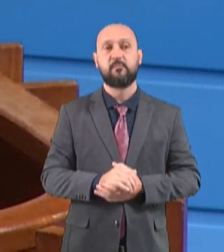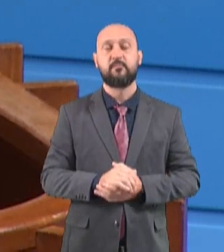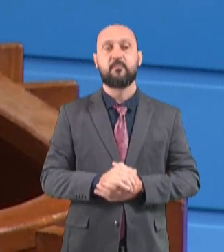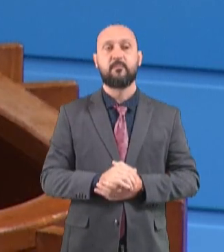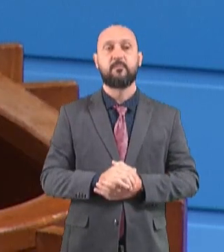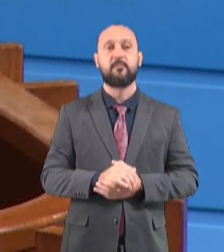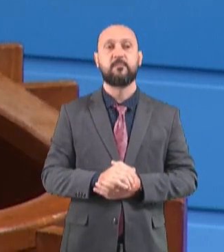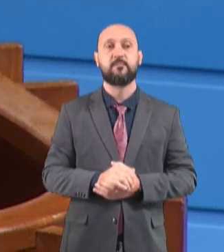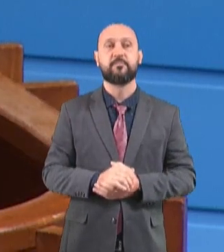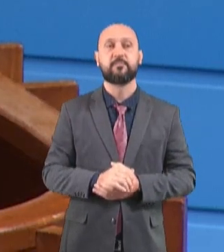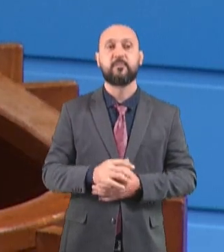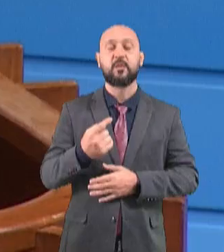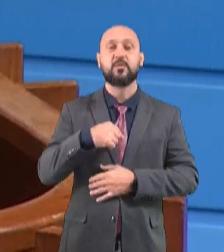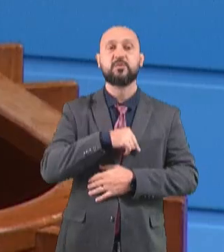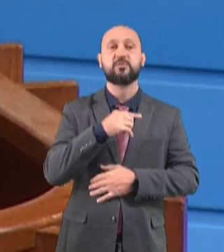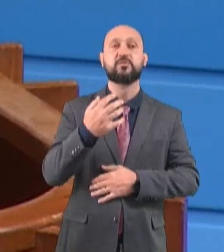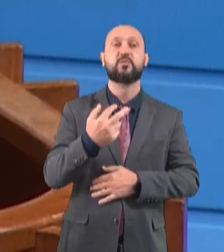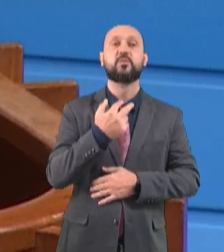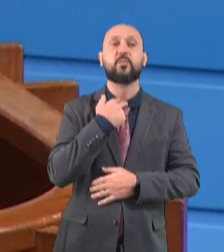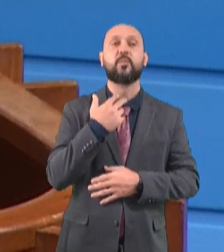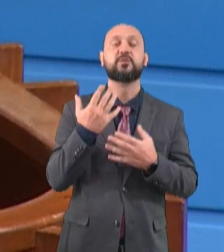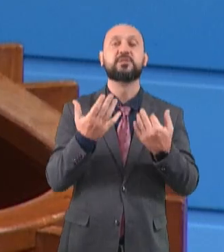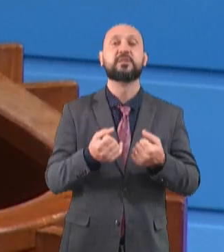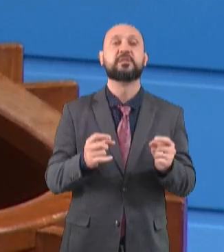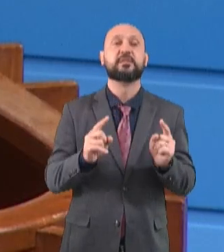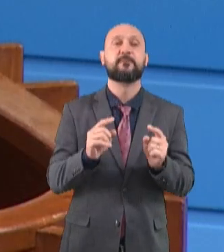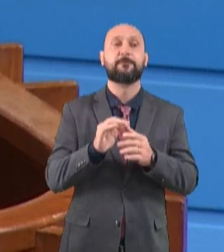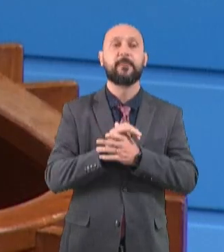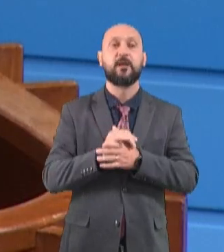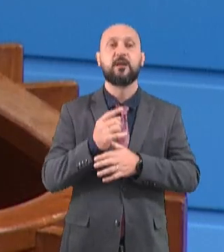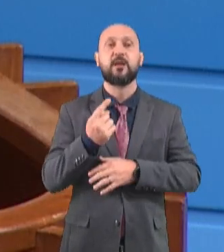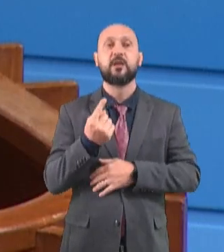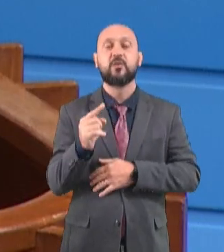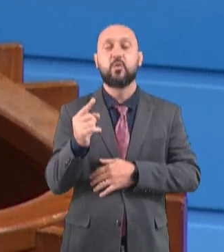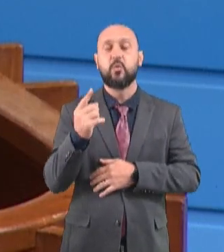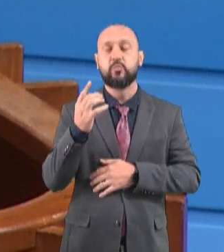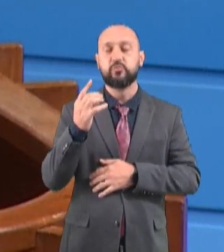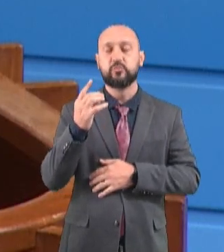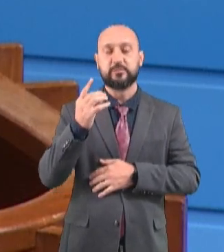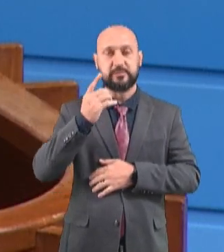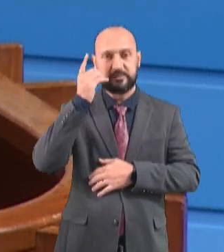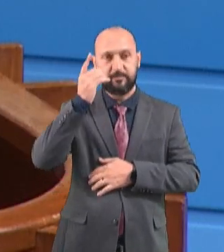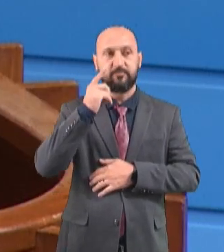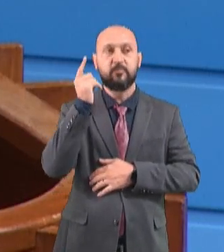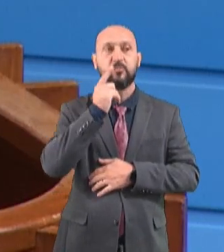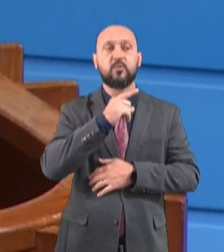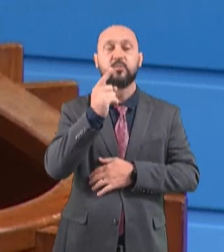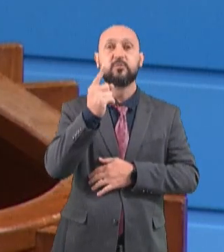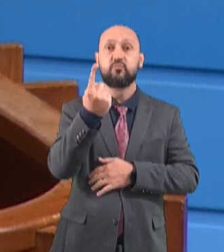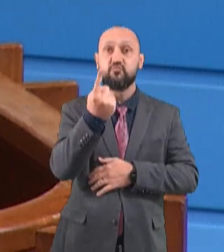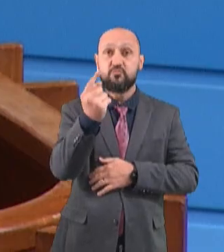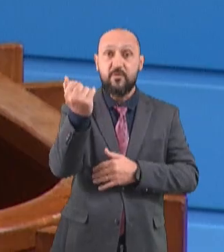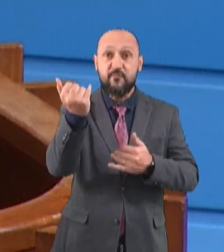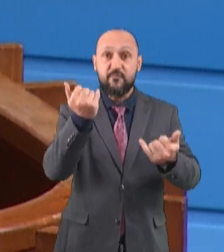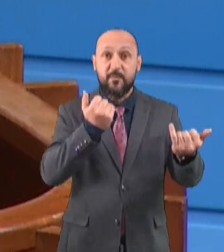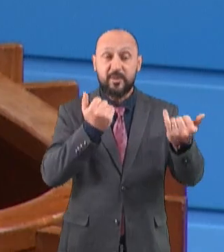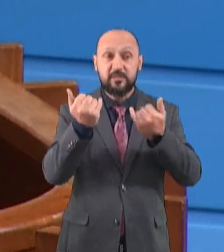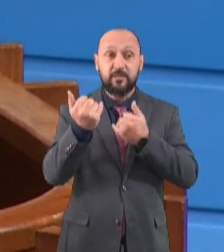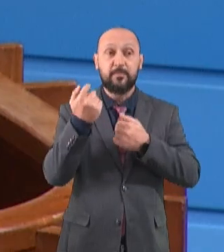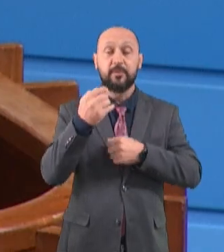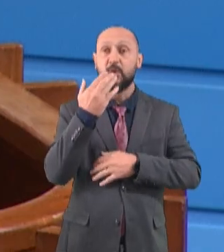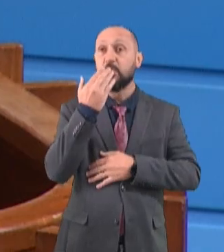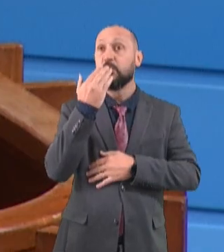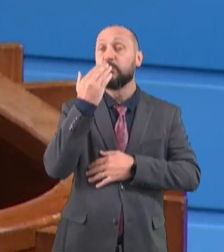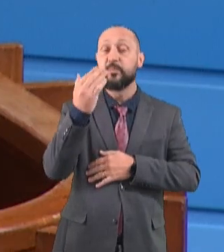mas o que nós não podemos mais permitir é que um parlamentar, para ter acesso a uma informação, tenha